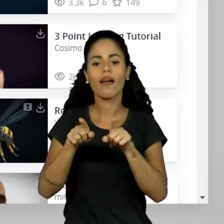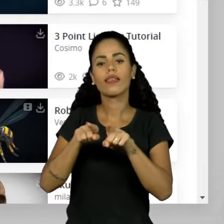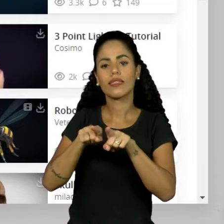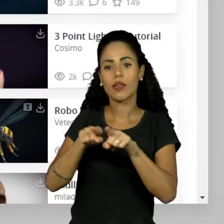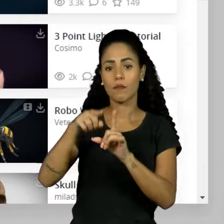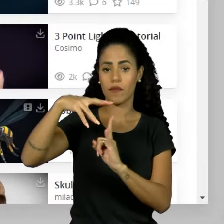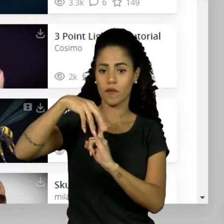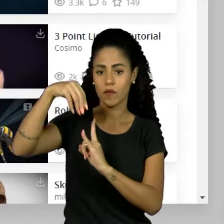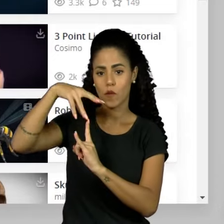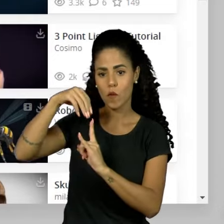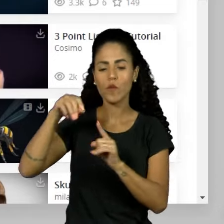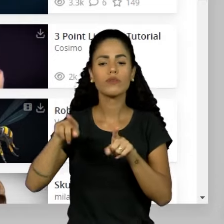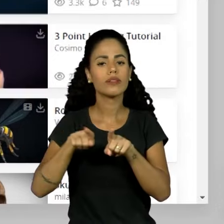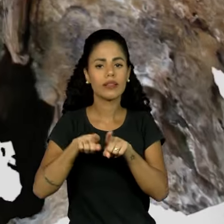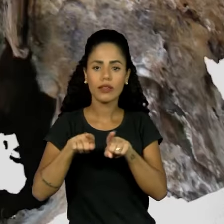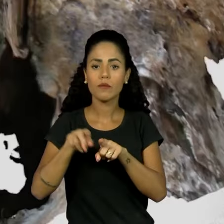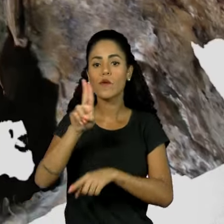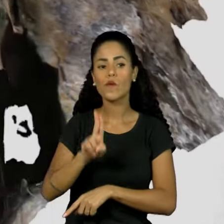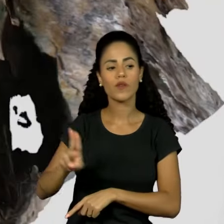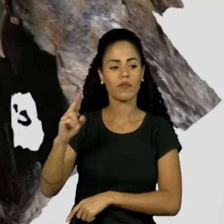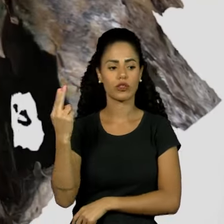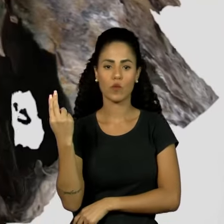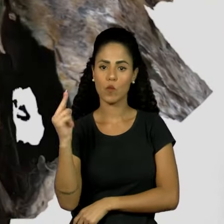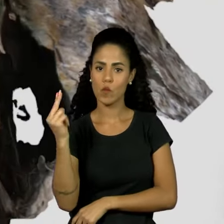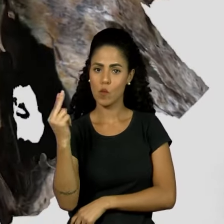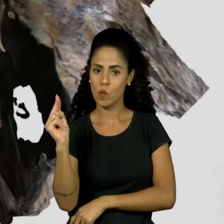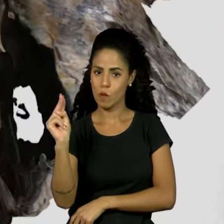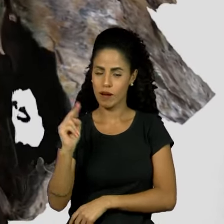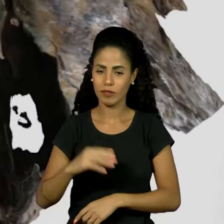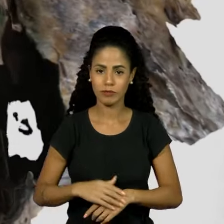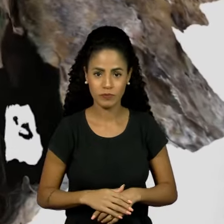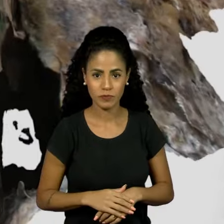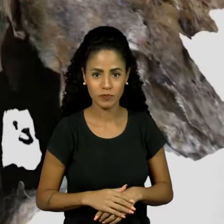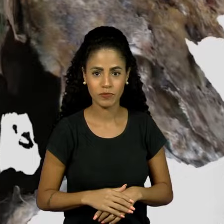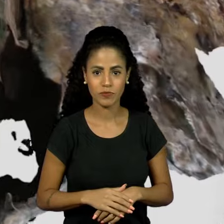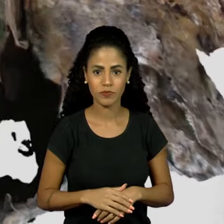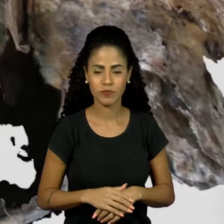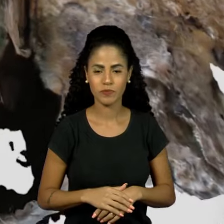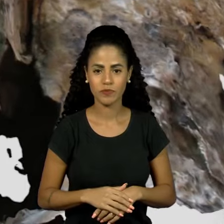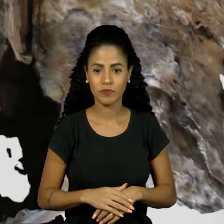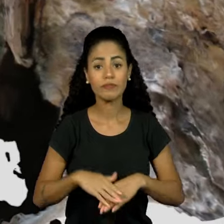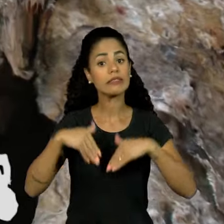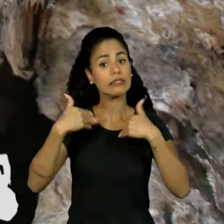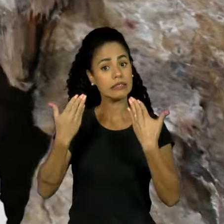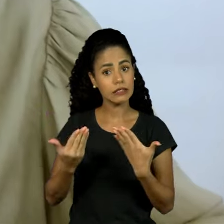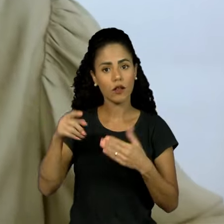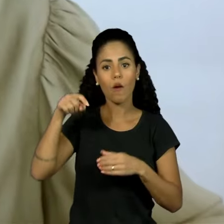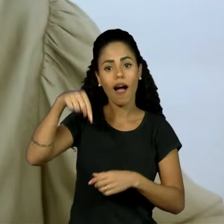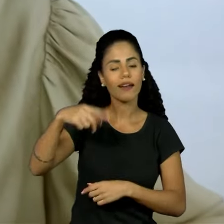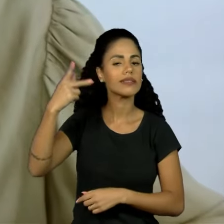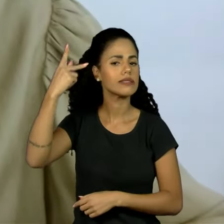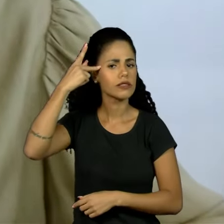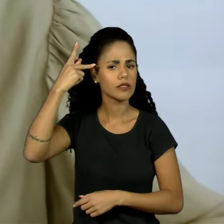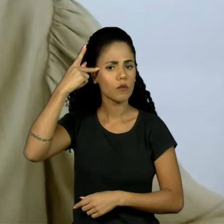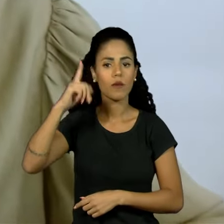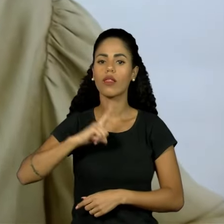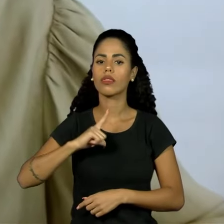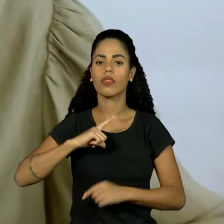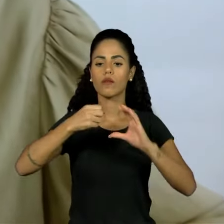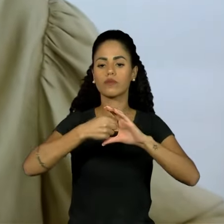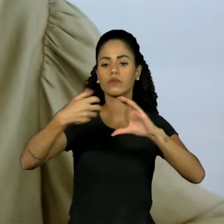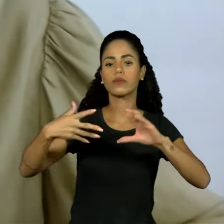Fiocruz e a Universidade da República do Uruguai. Os sítios do estado de São Paulo, eles têm uma característica,